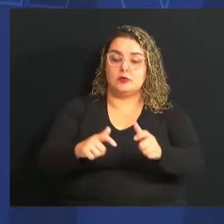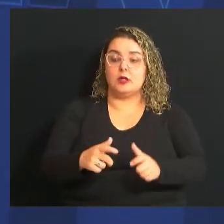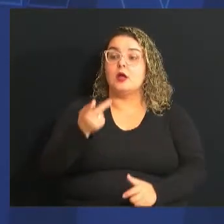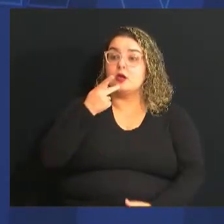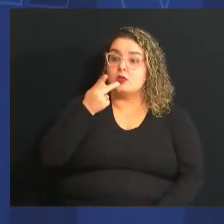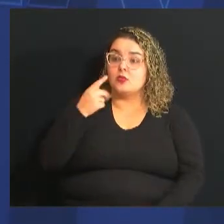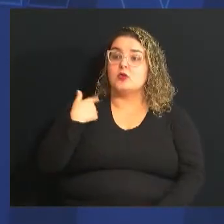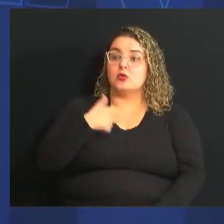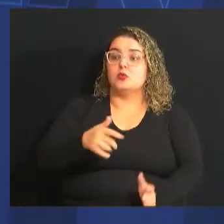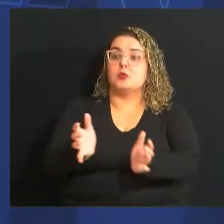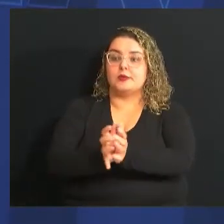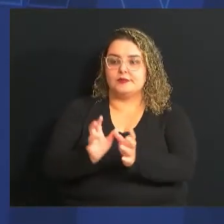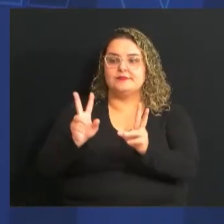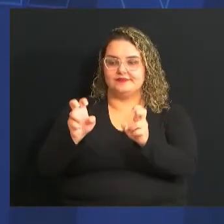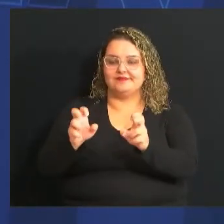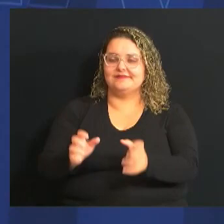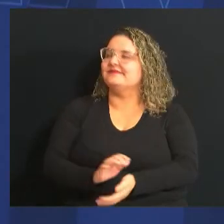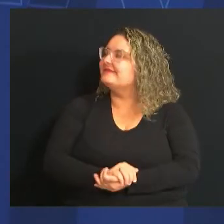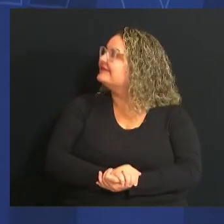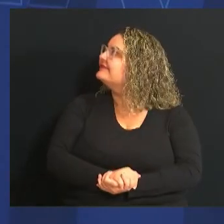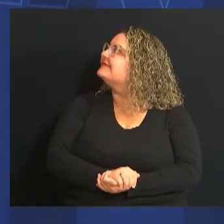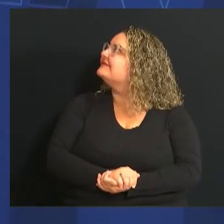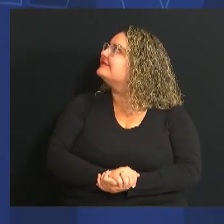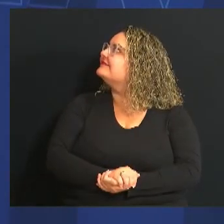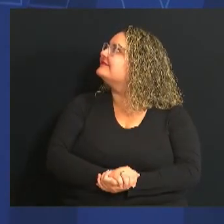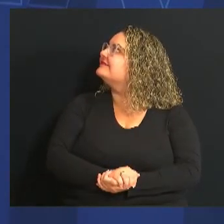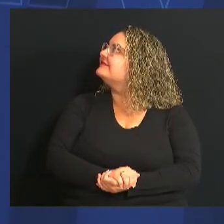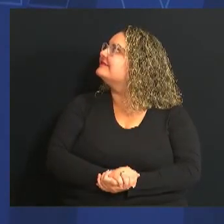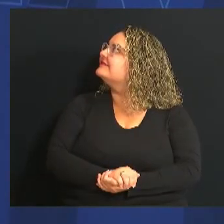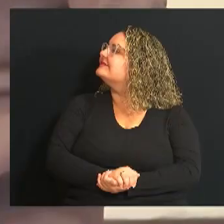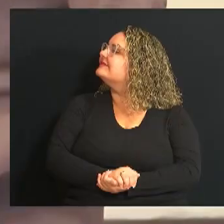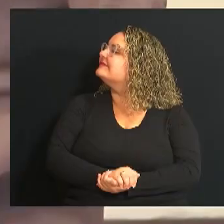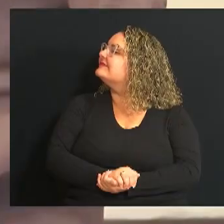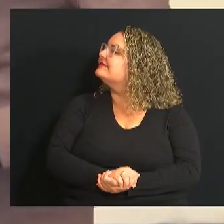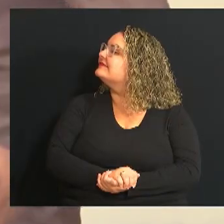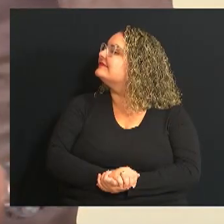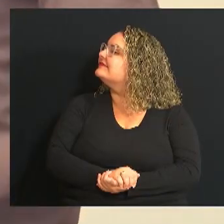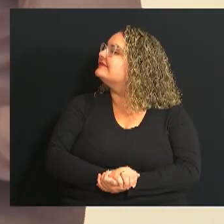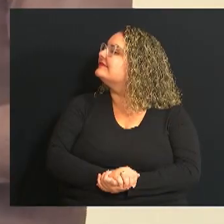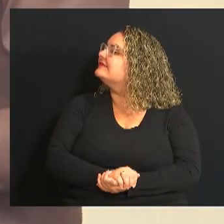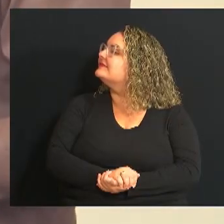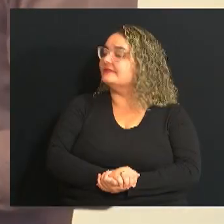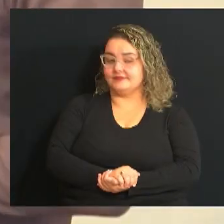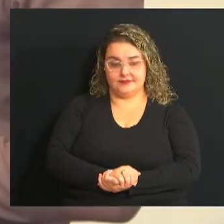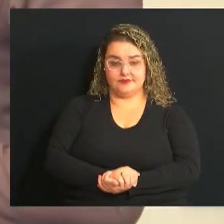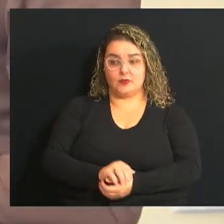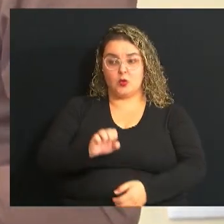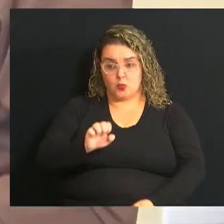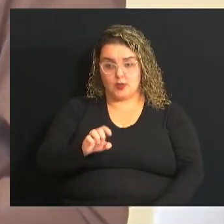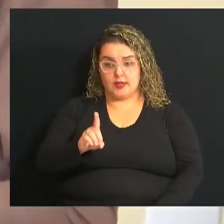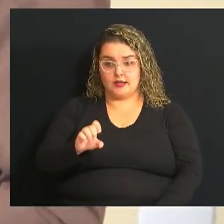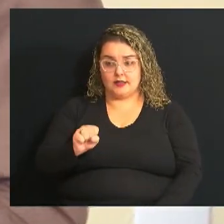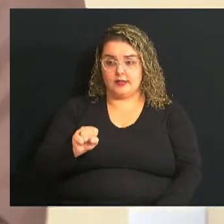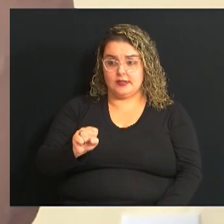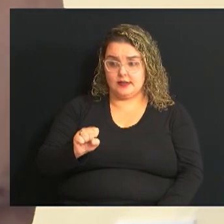Com isso, a gente cria a base legal para que esse edital que está já na praça possa